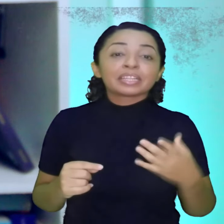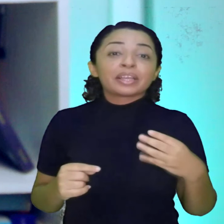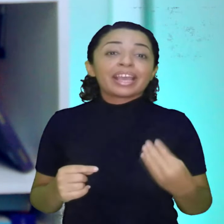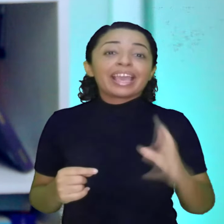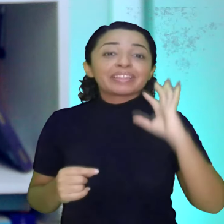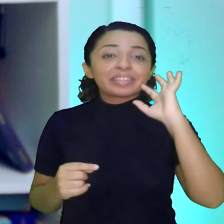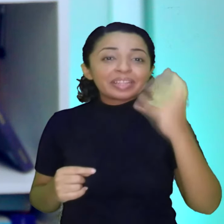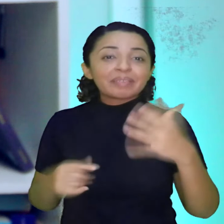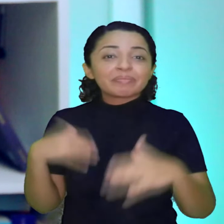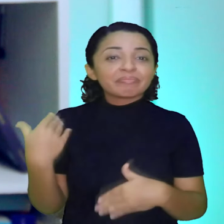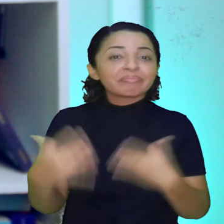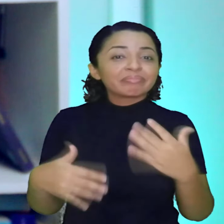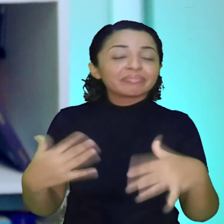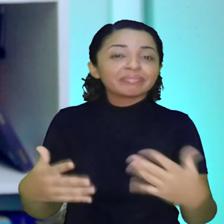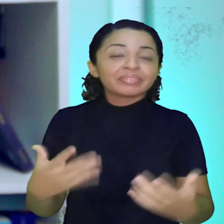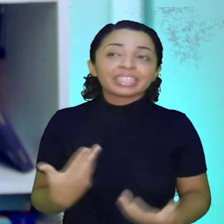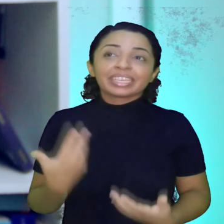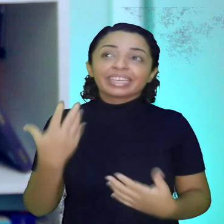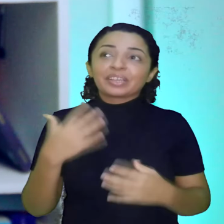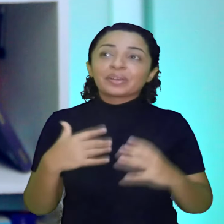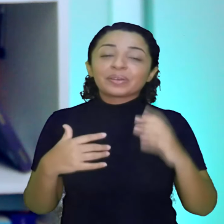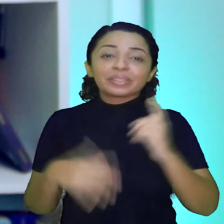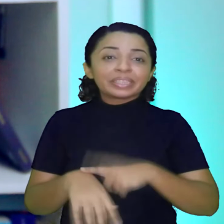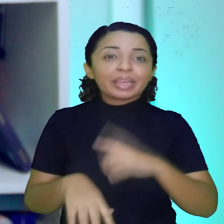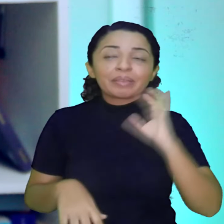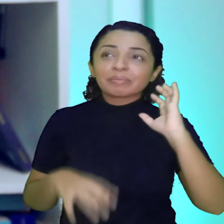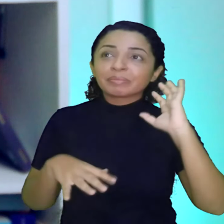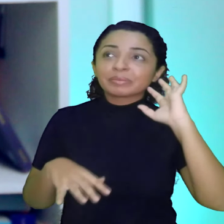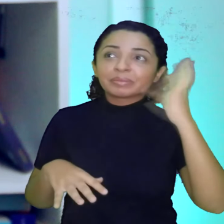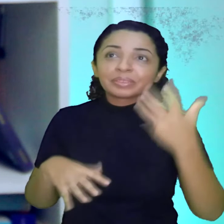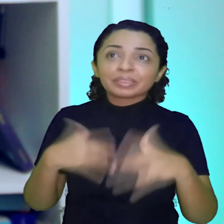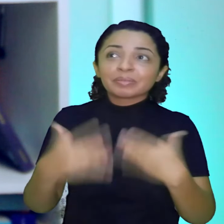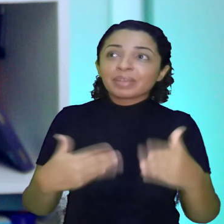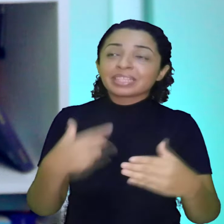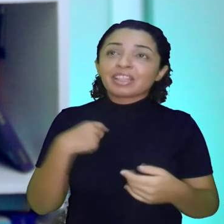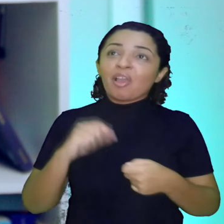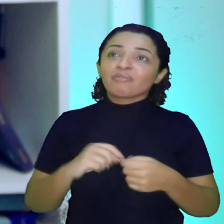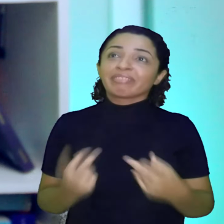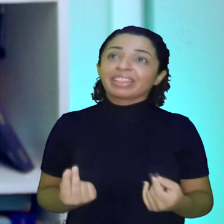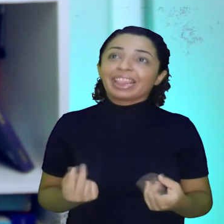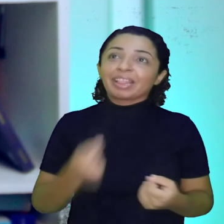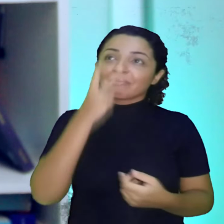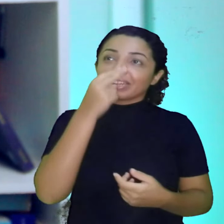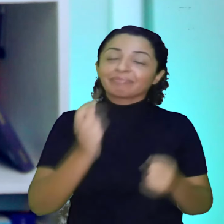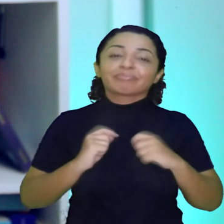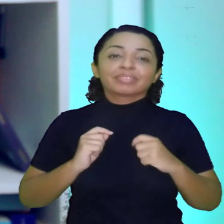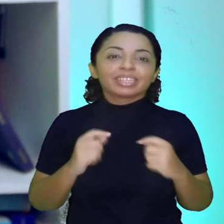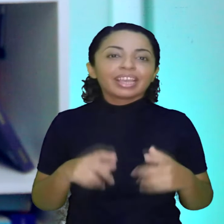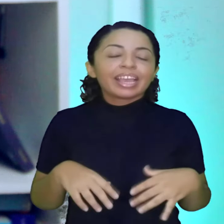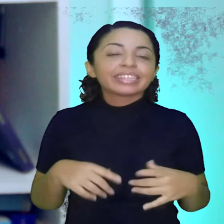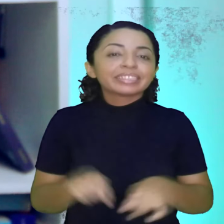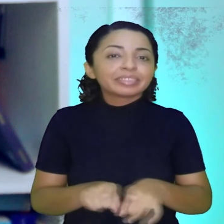tempo está passando, aquela ansiedade de que o tempo já está passando e eu não fiz muita coisa da minha vida. E também temos, por outro lado,